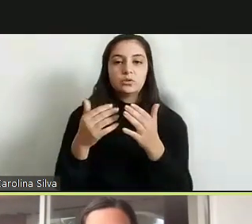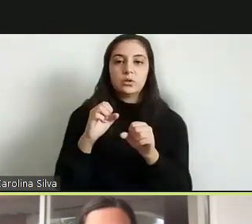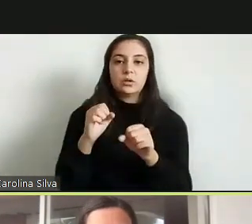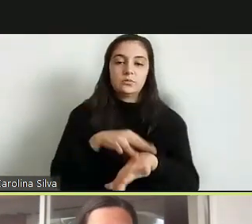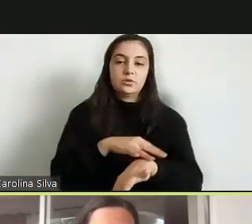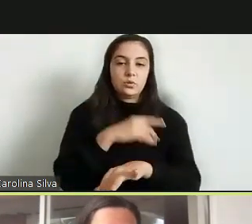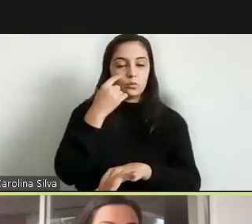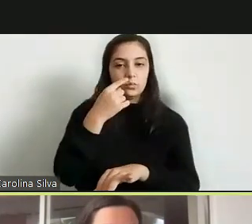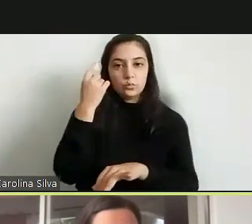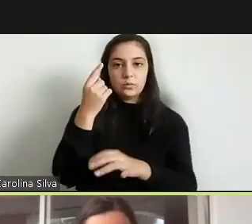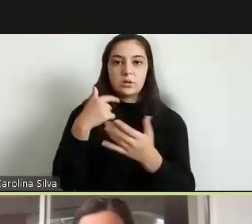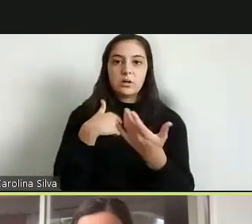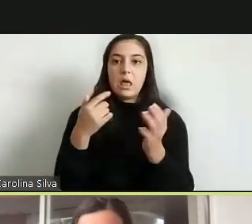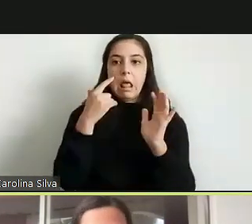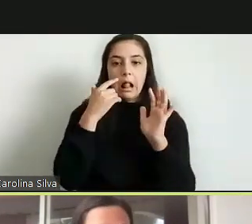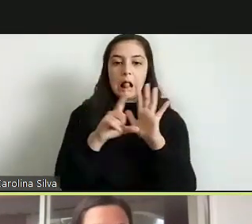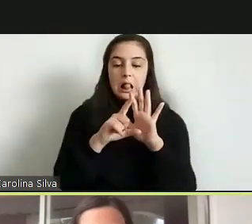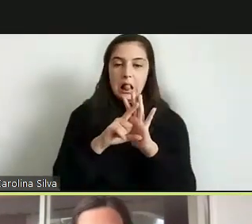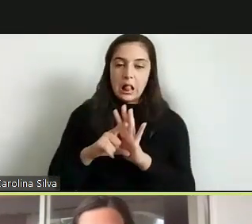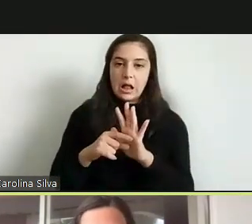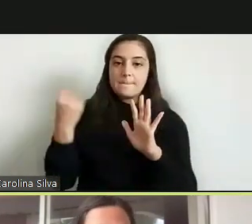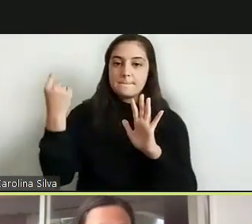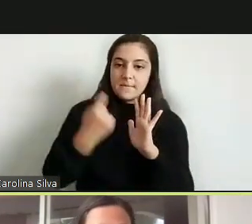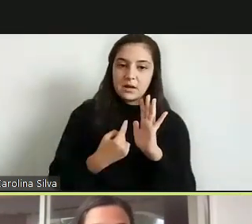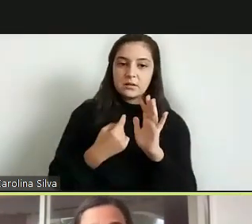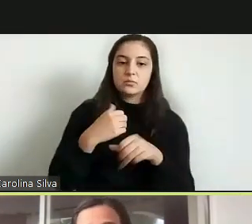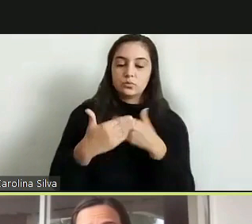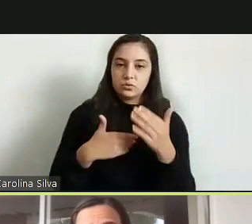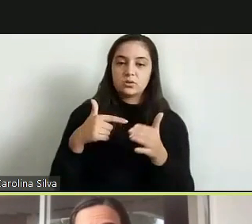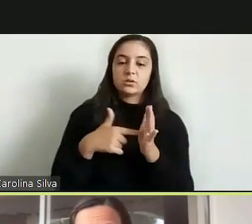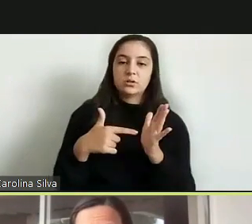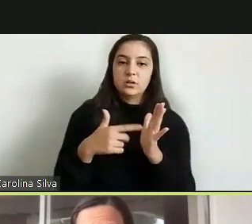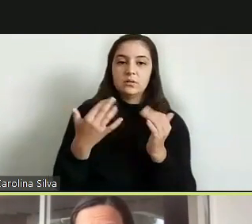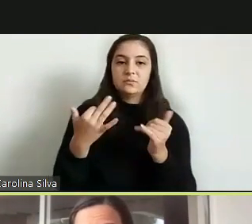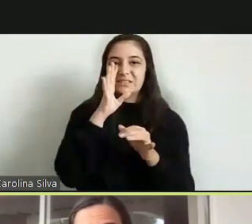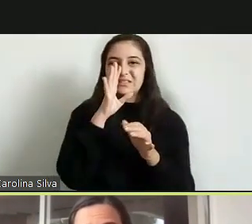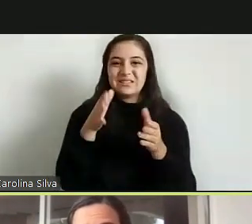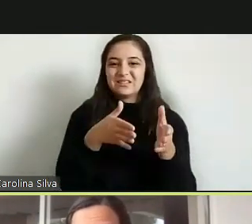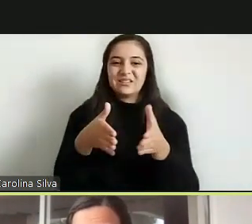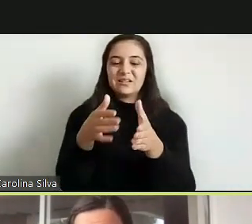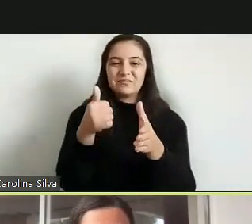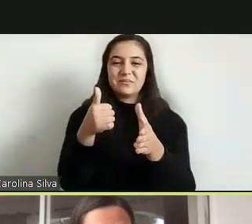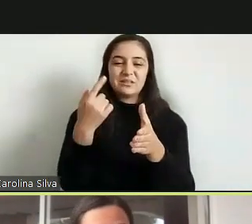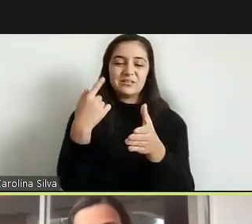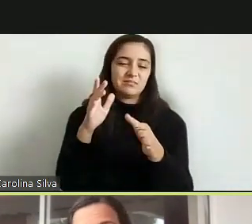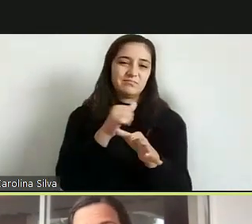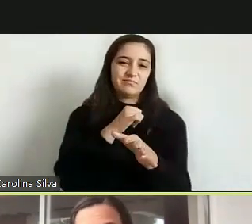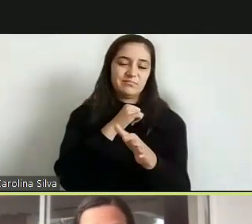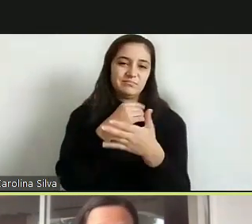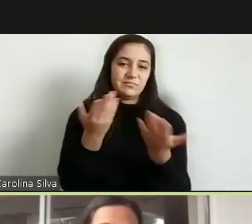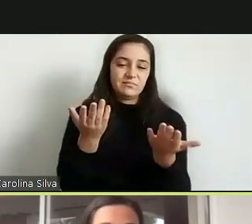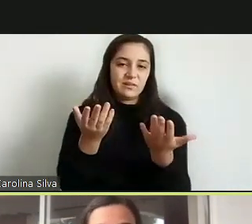são feitos por leis, não é? Por lei é obrigatório haver esse processo, mas se ele não for bem conduzido não serve de nada e, portanto, se